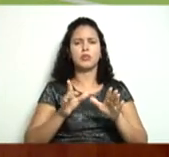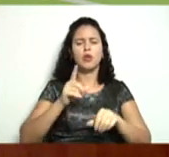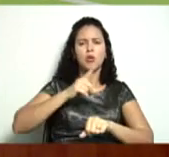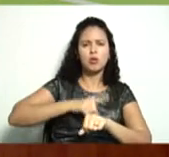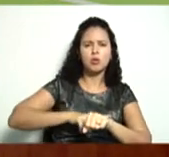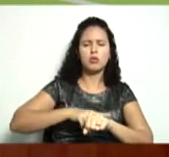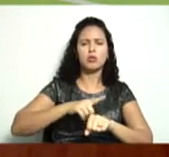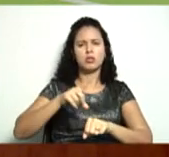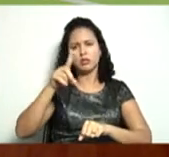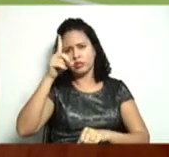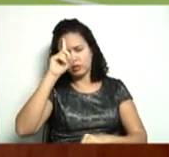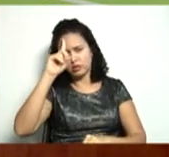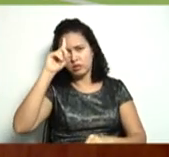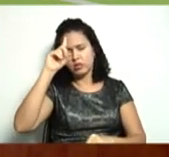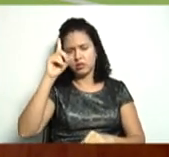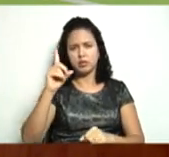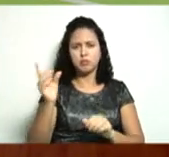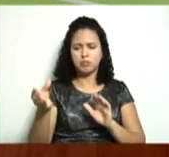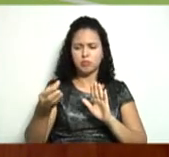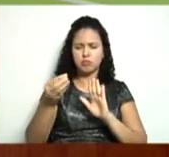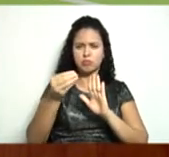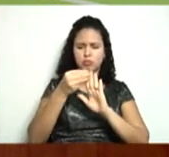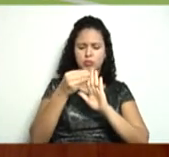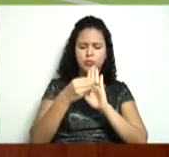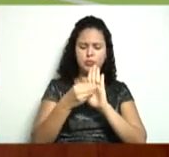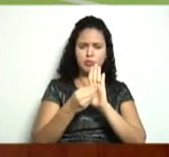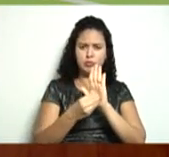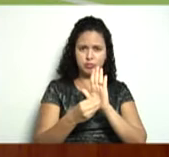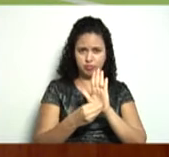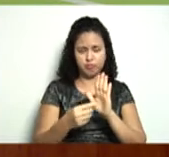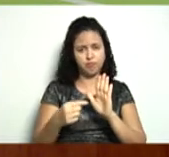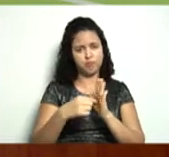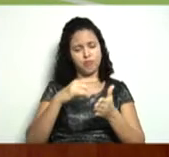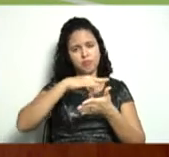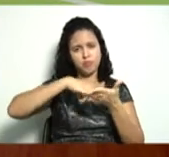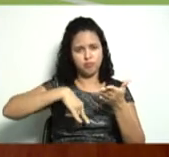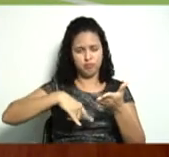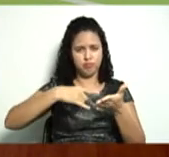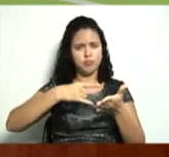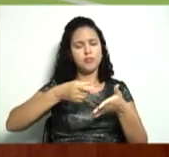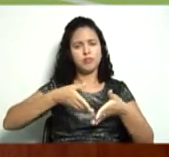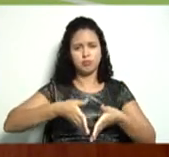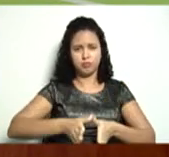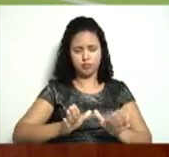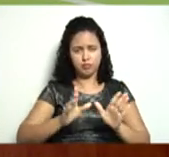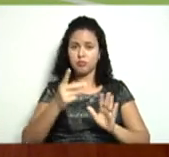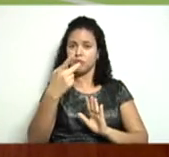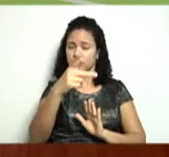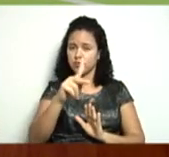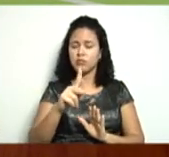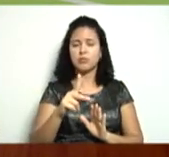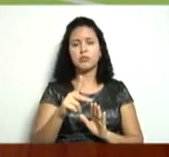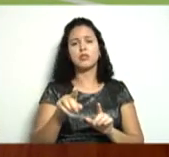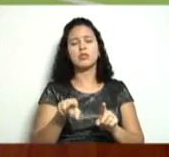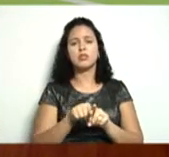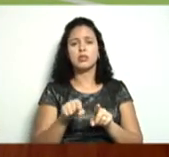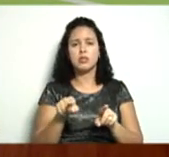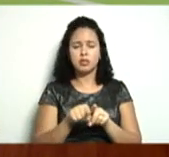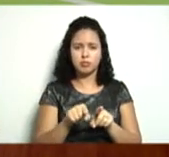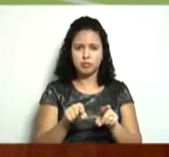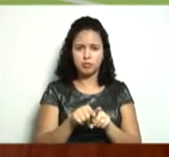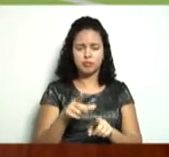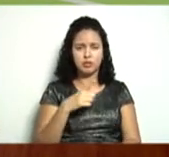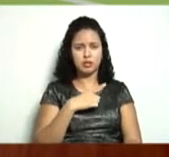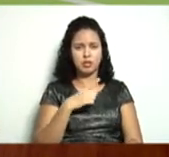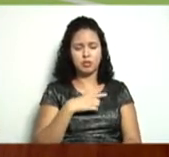horário. Muita coisa ali da sua certidão de nascimento diz respeito aos seus dados. Da mesma forma,